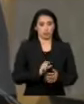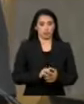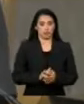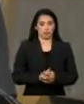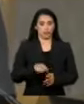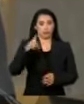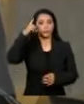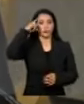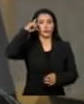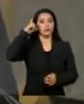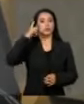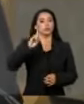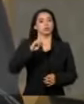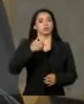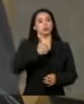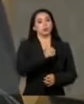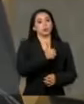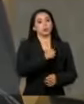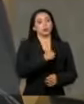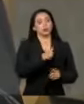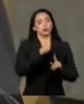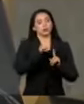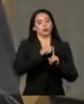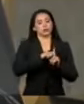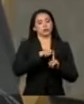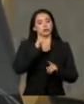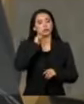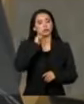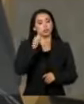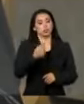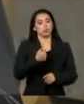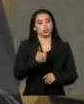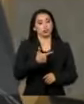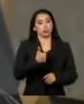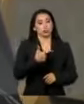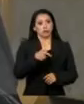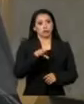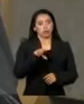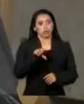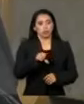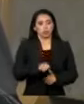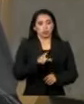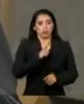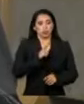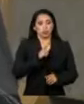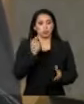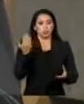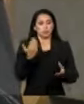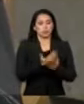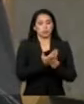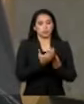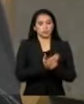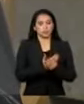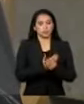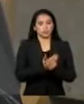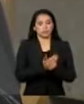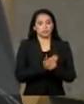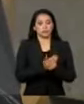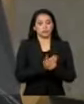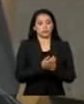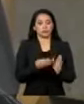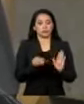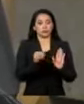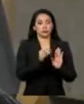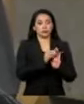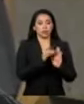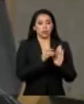dia 11 de abril de 2019, ante o decurso do tempo e o fato de o processo revelador da declaratória 54